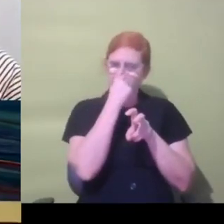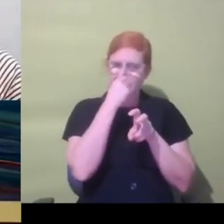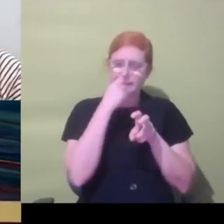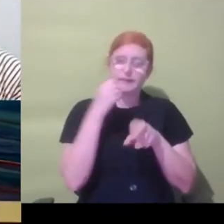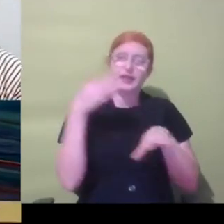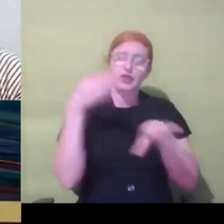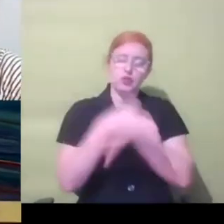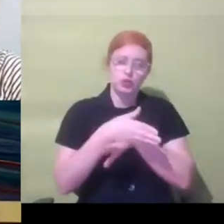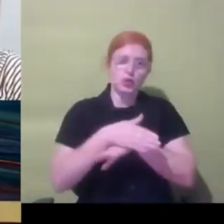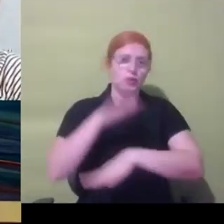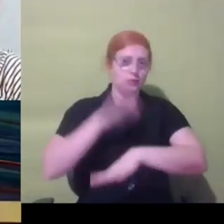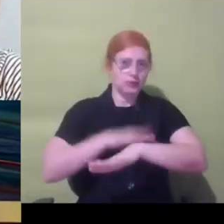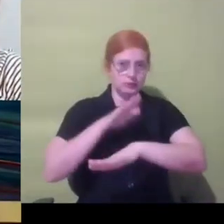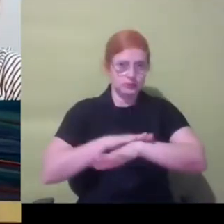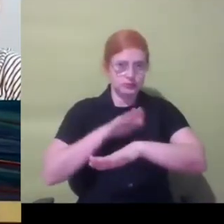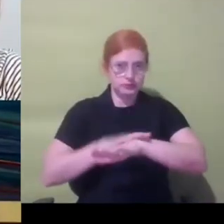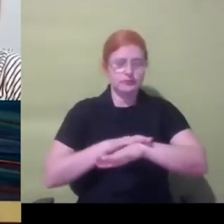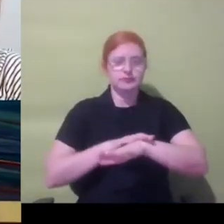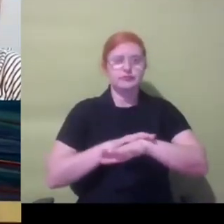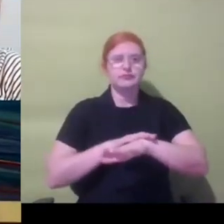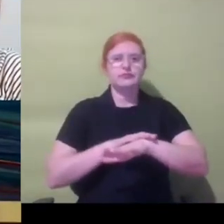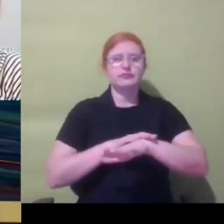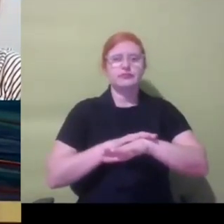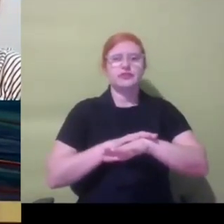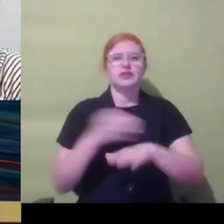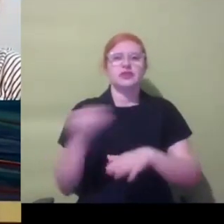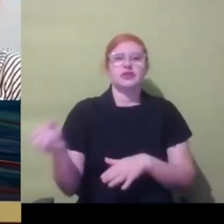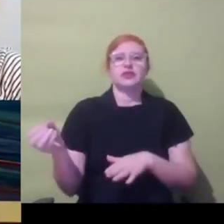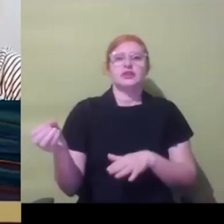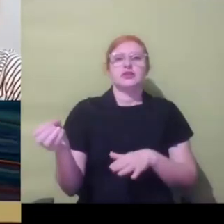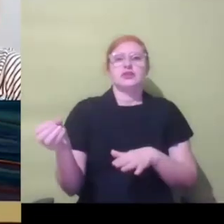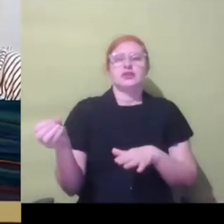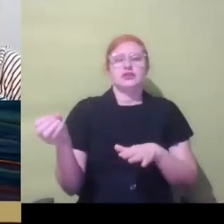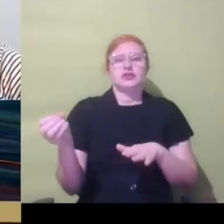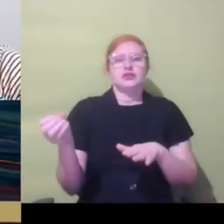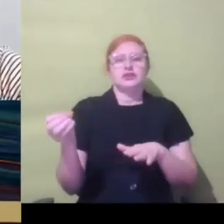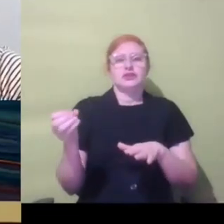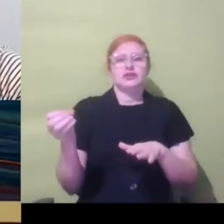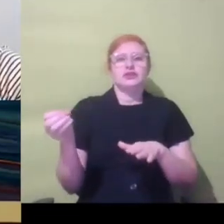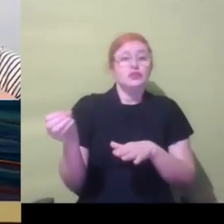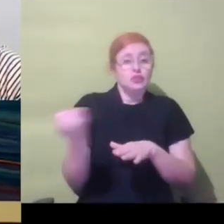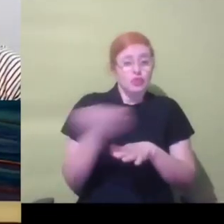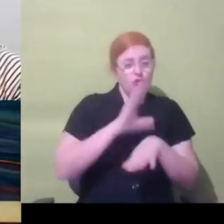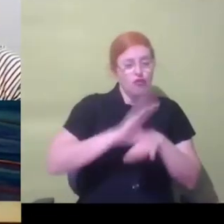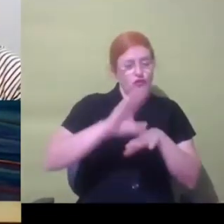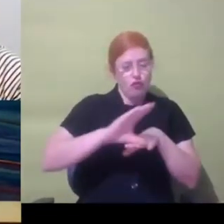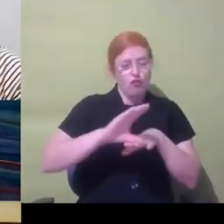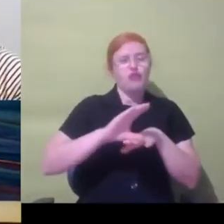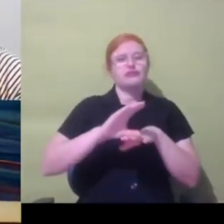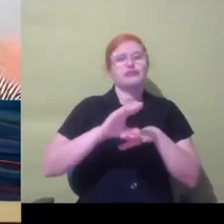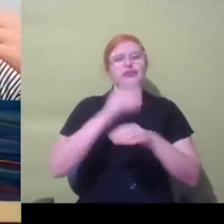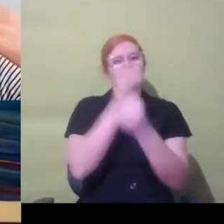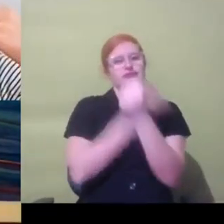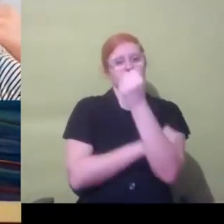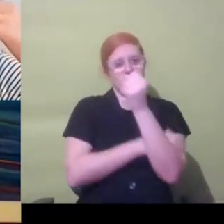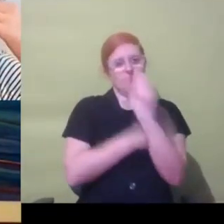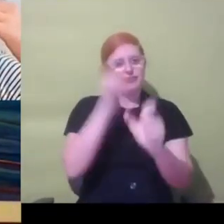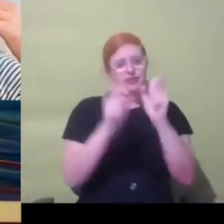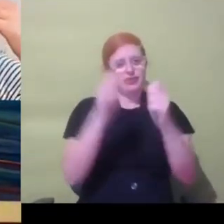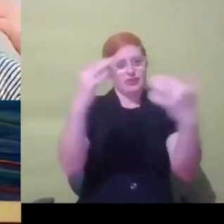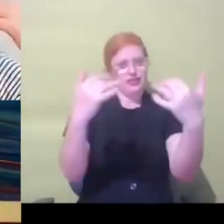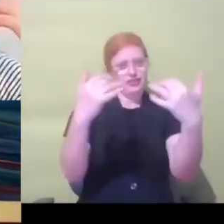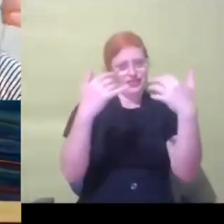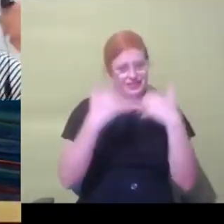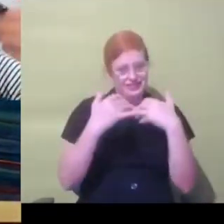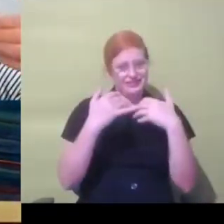entrou nesse momento, nessa reformulação do feminismo com quem está chegando, porque a gente achou que era importante fazer